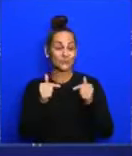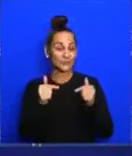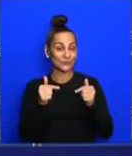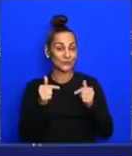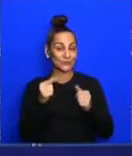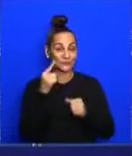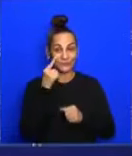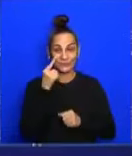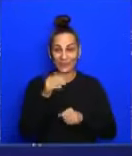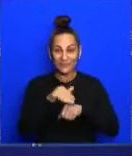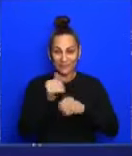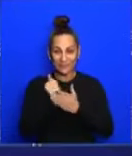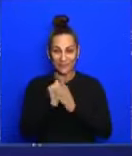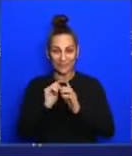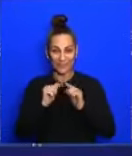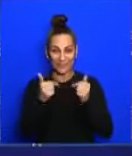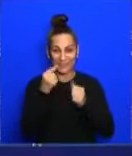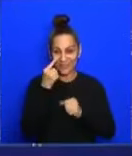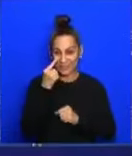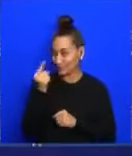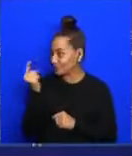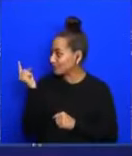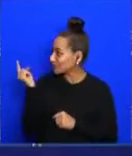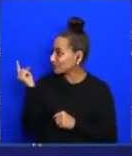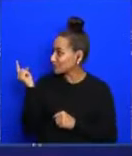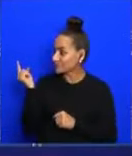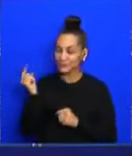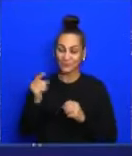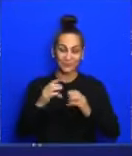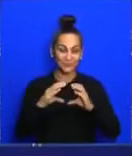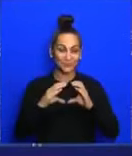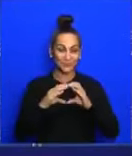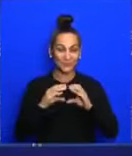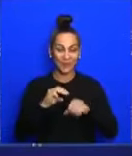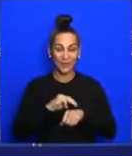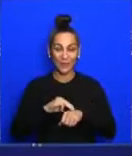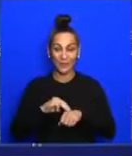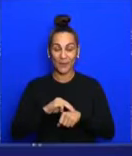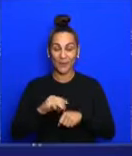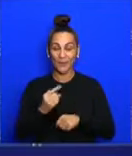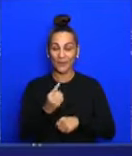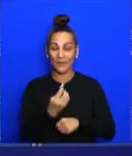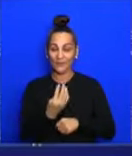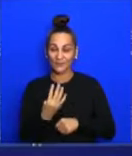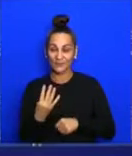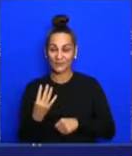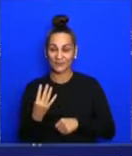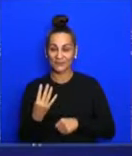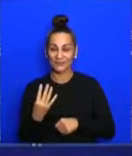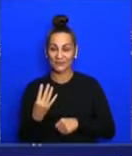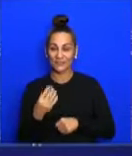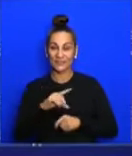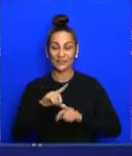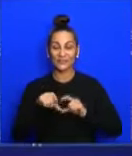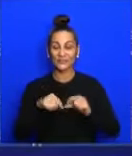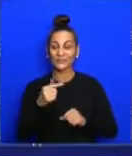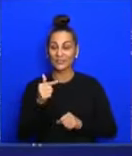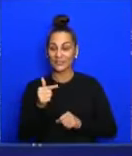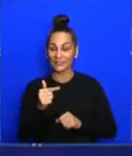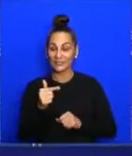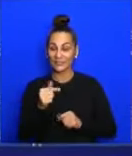sorte. Vem sorte, vem sorte. Bola marrom 14. Marrom número 14. Sorteadas as